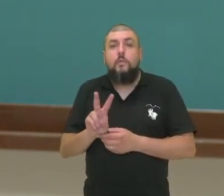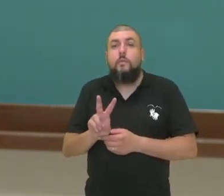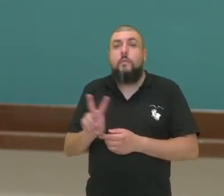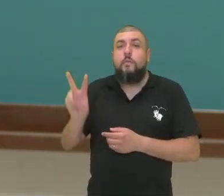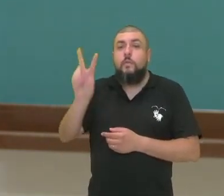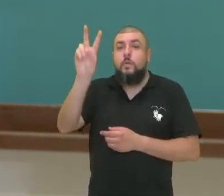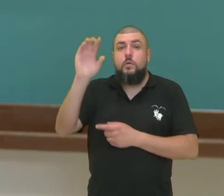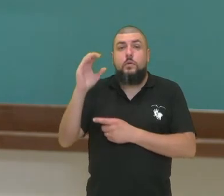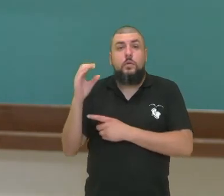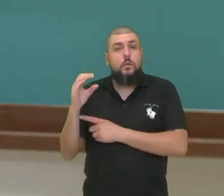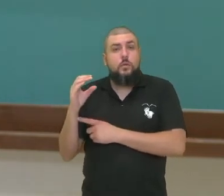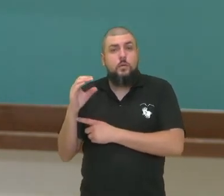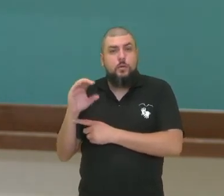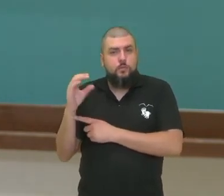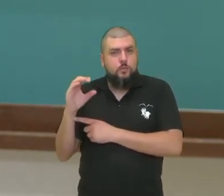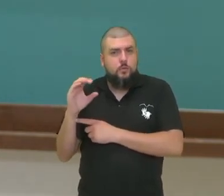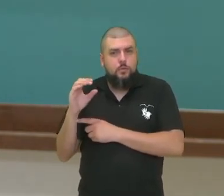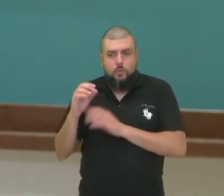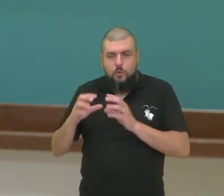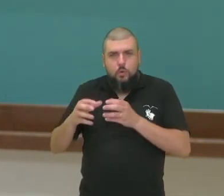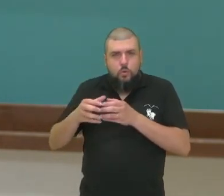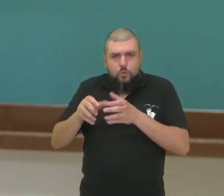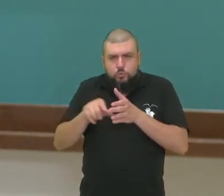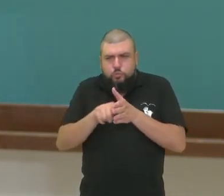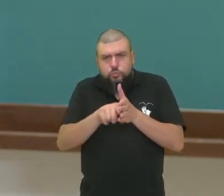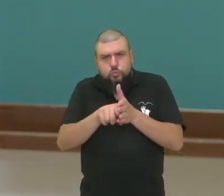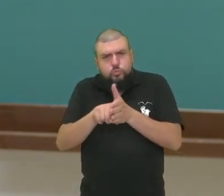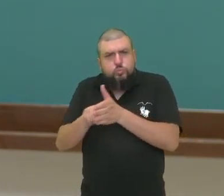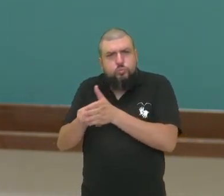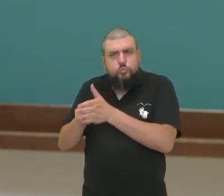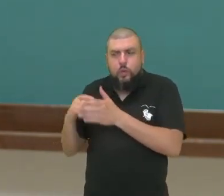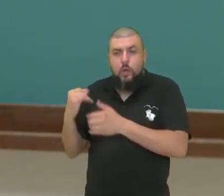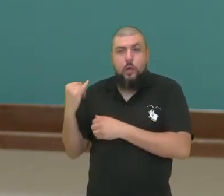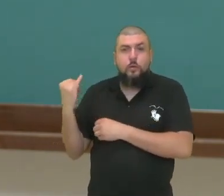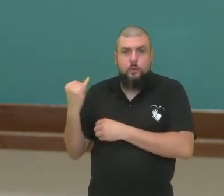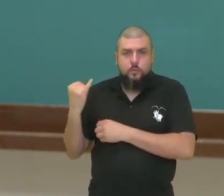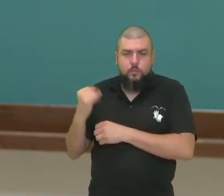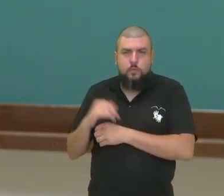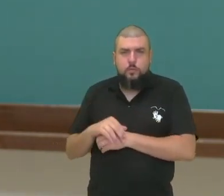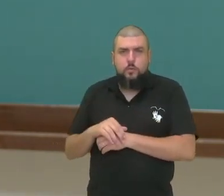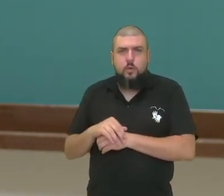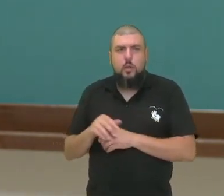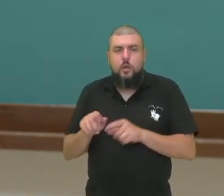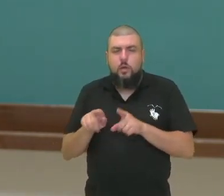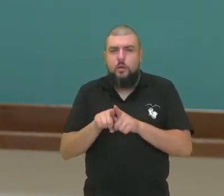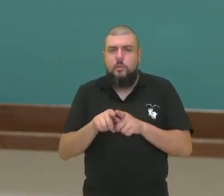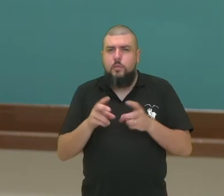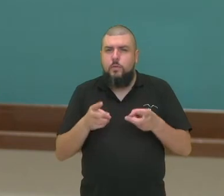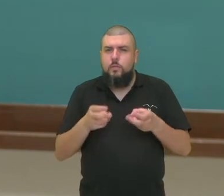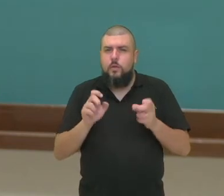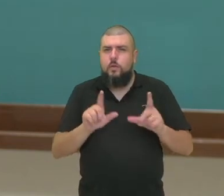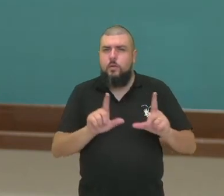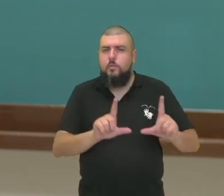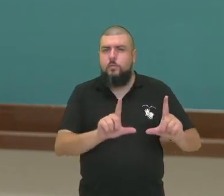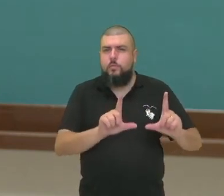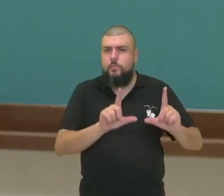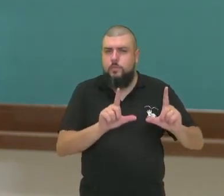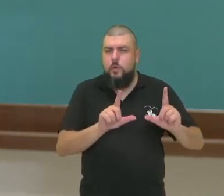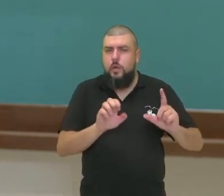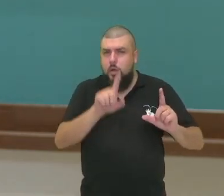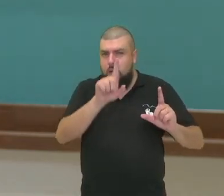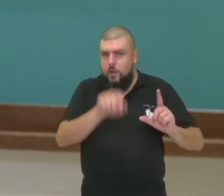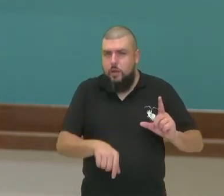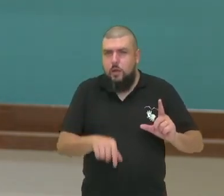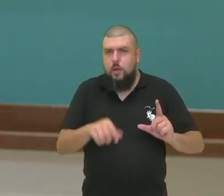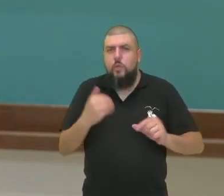ciência, aí o cientificismo bastante importante. Então podemos perceber nessa obra uma autópsia, certo?